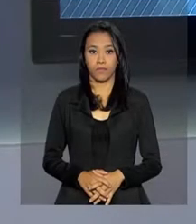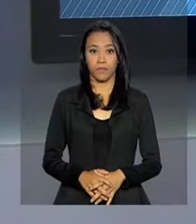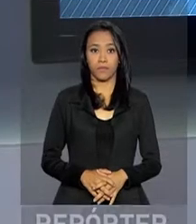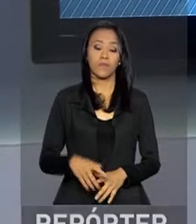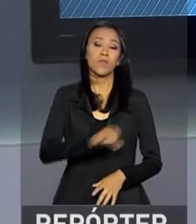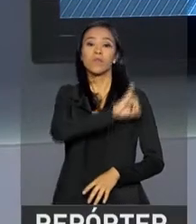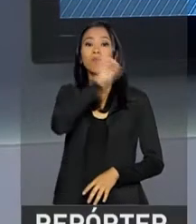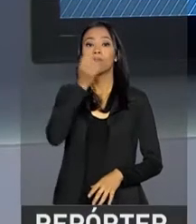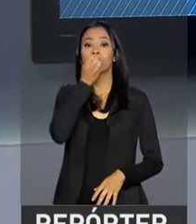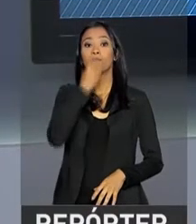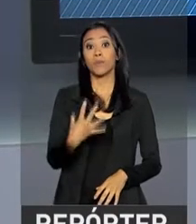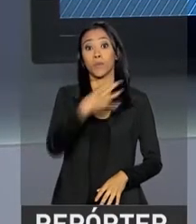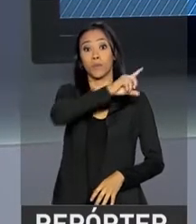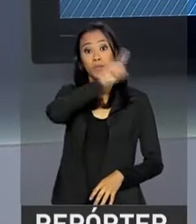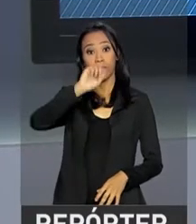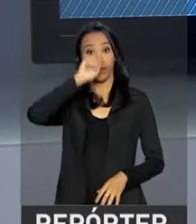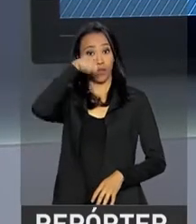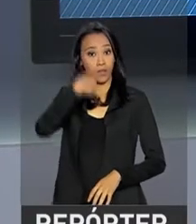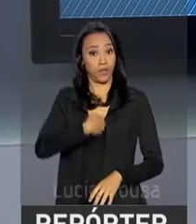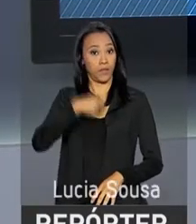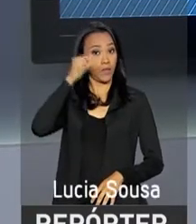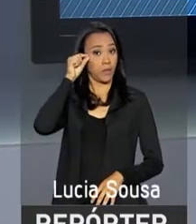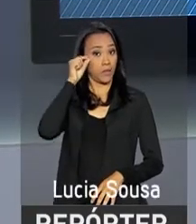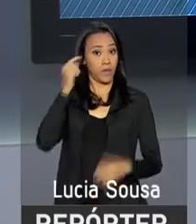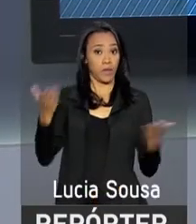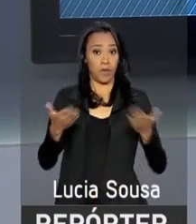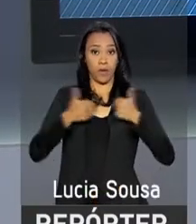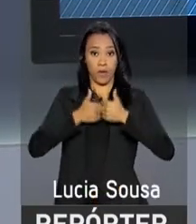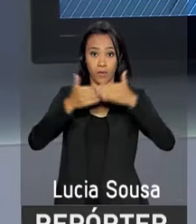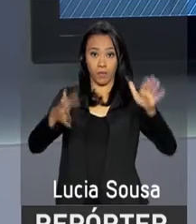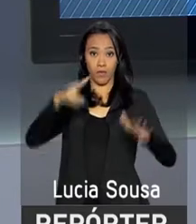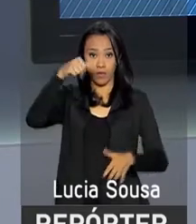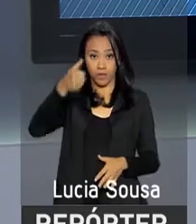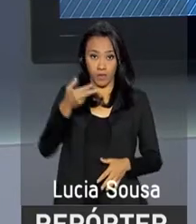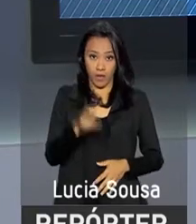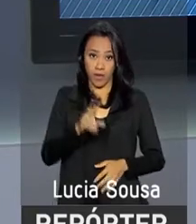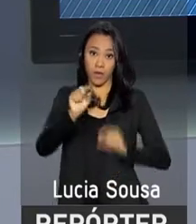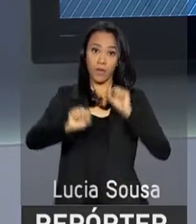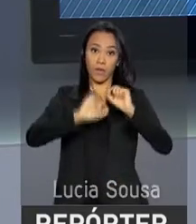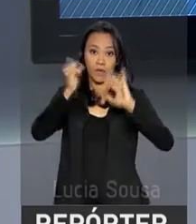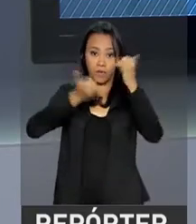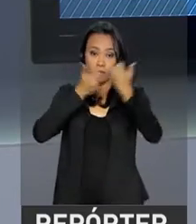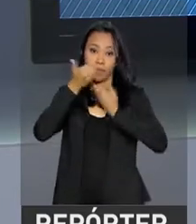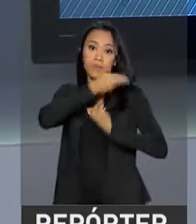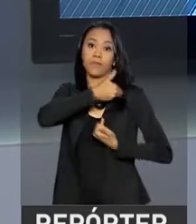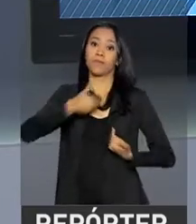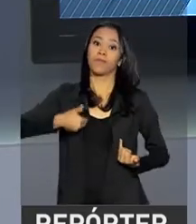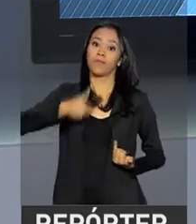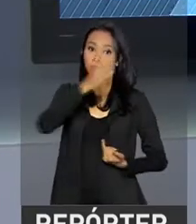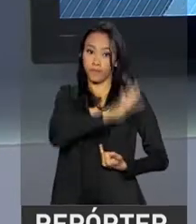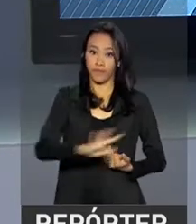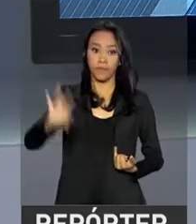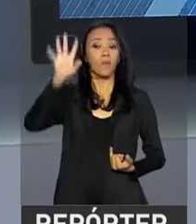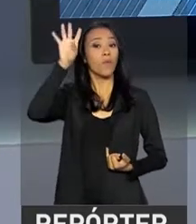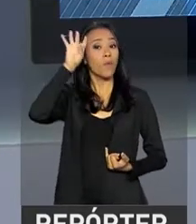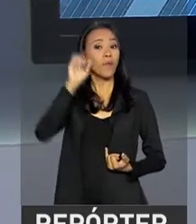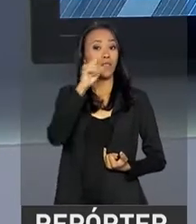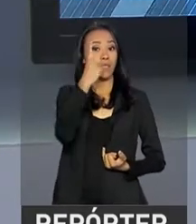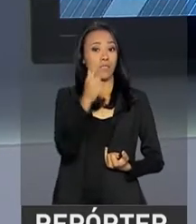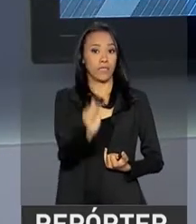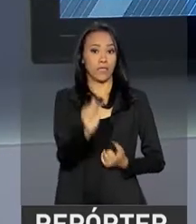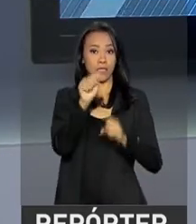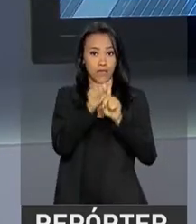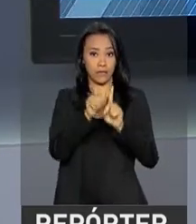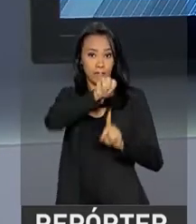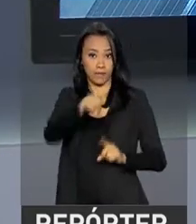olá bom dia sou carolina becker e começa agora o repórter nbr com as notícias do governo federal nesta quarta feira